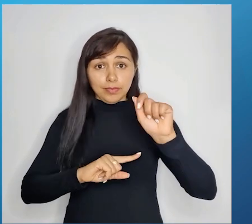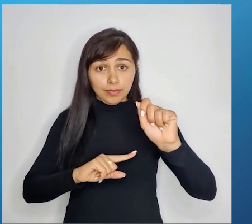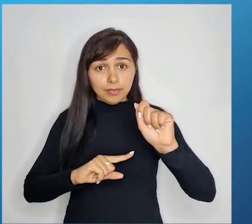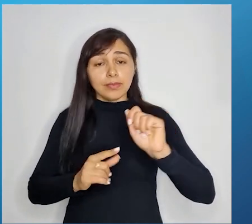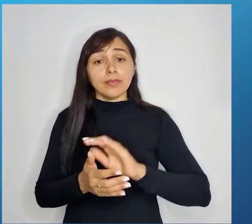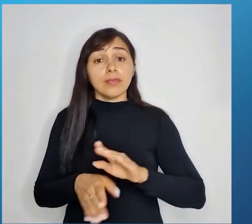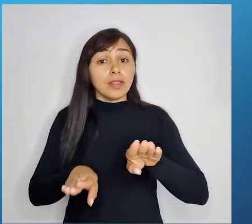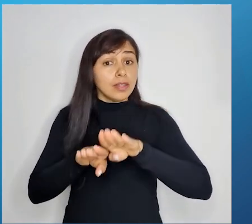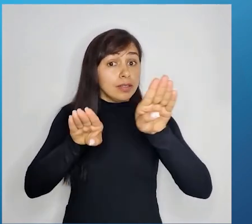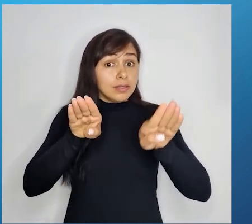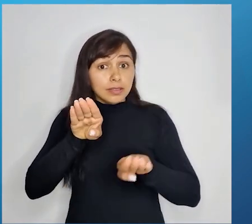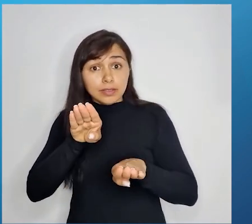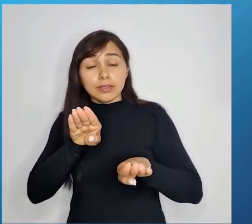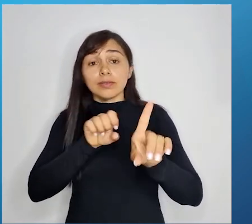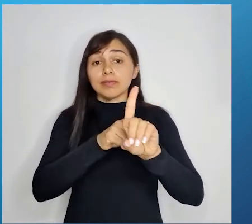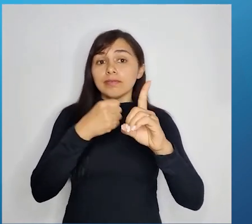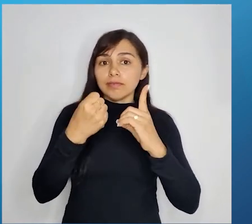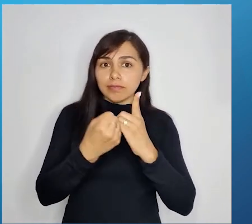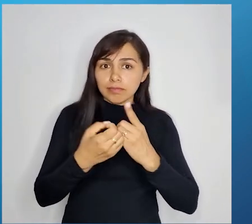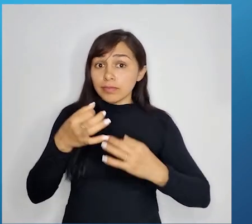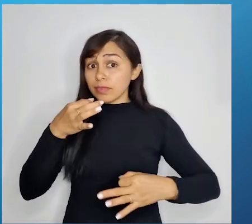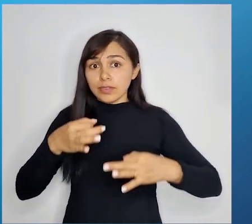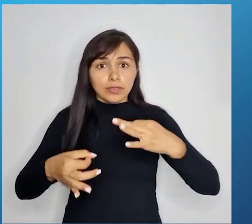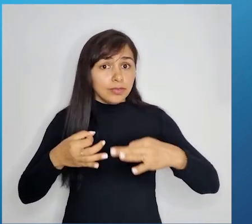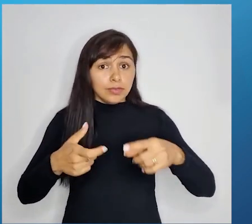sociais, injustiças e problemas urbanos.